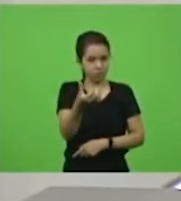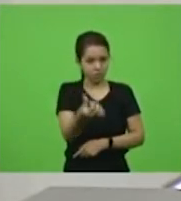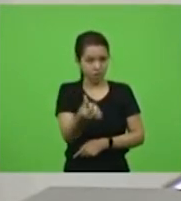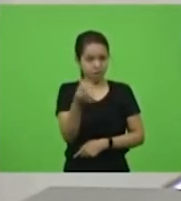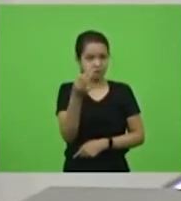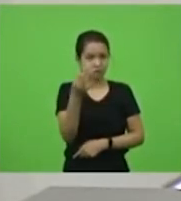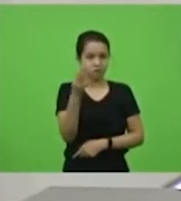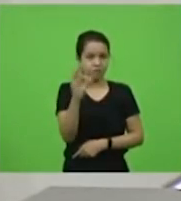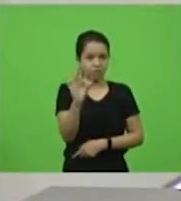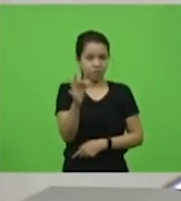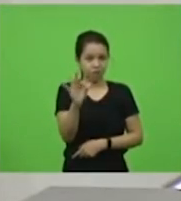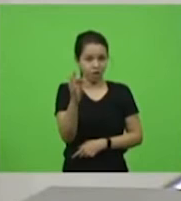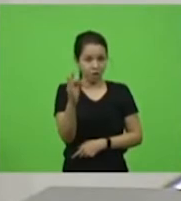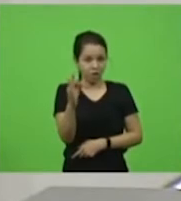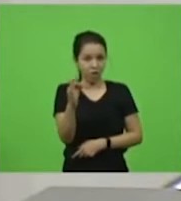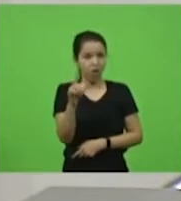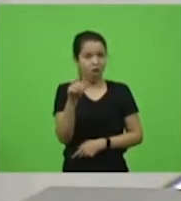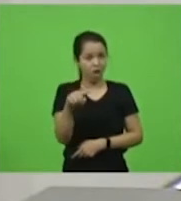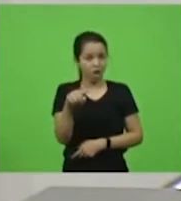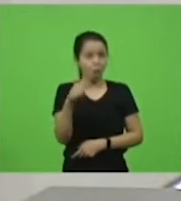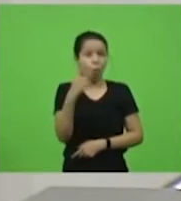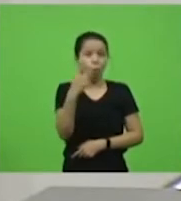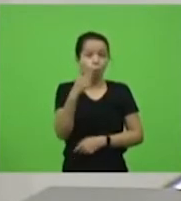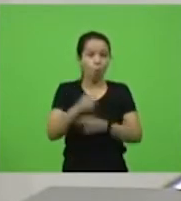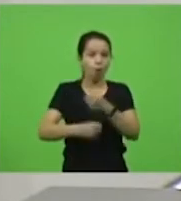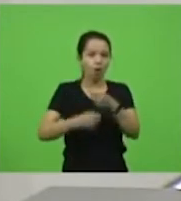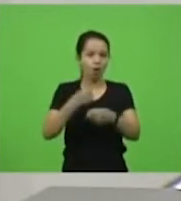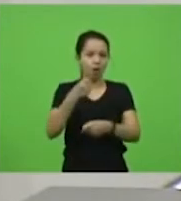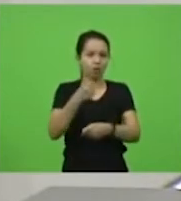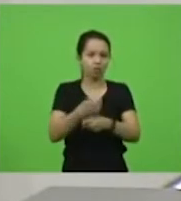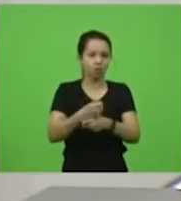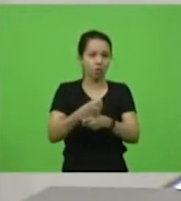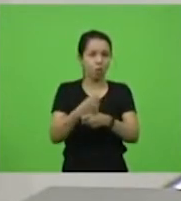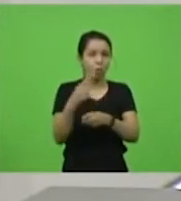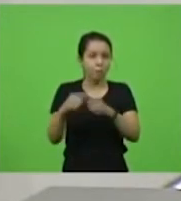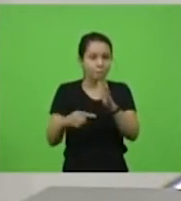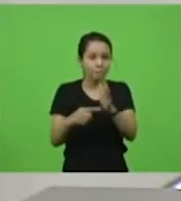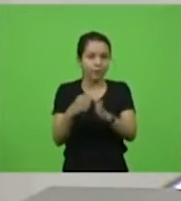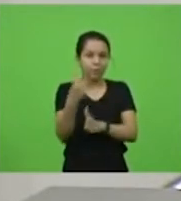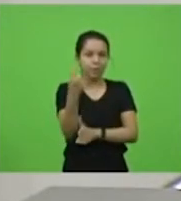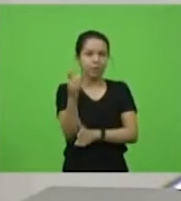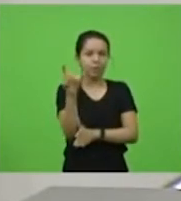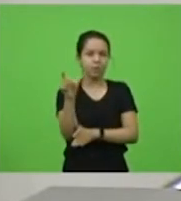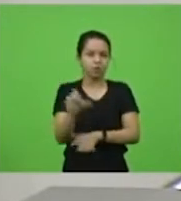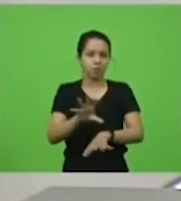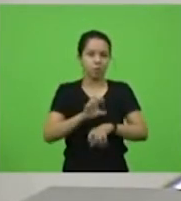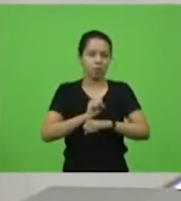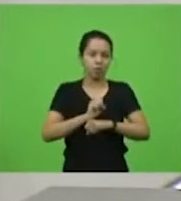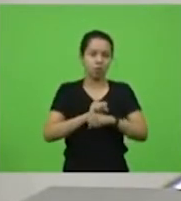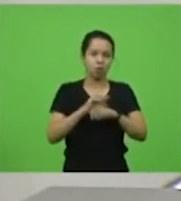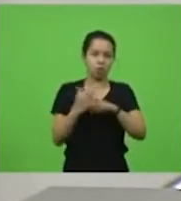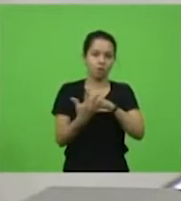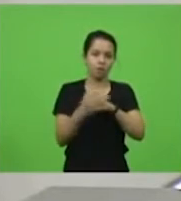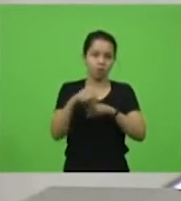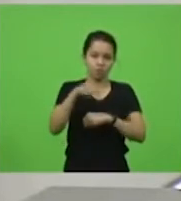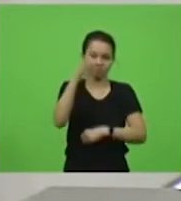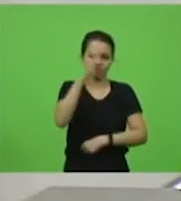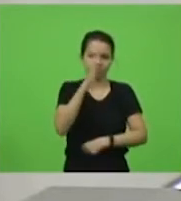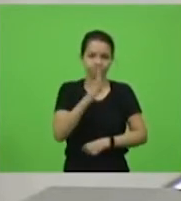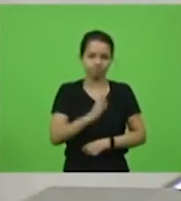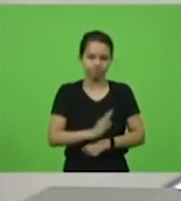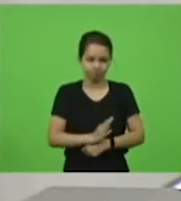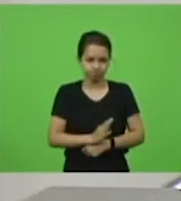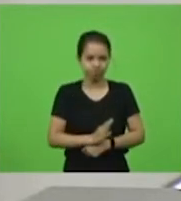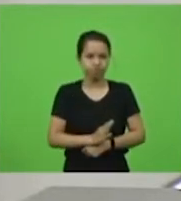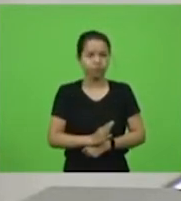do primeiro caso confirmado do coronavírus no Brasil. Hoje nós deveríamos estar falando